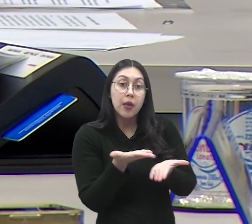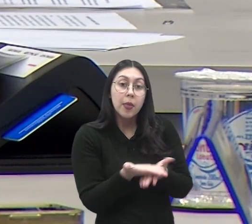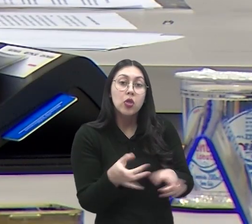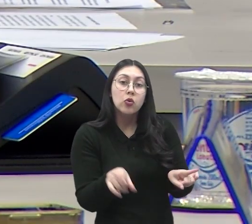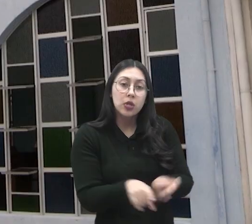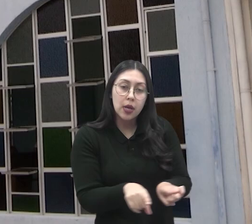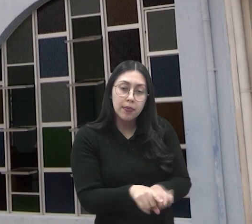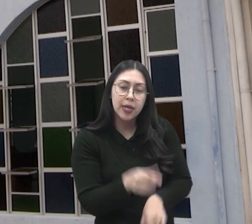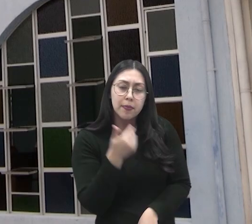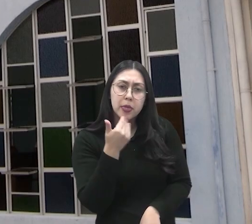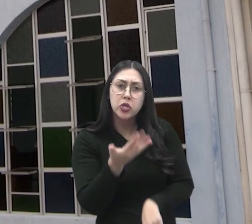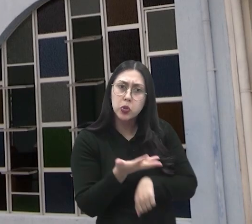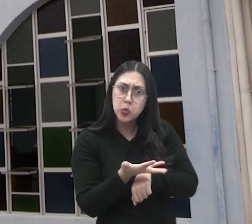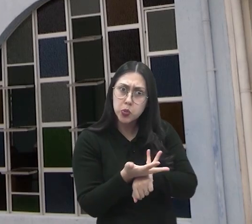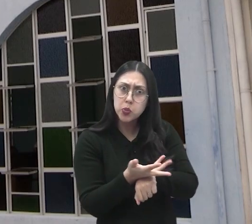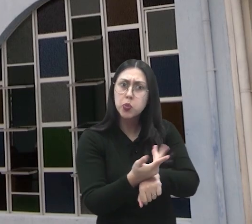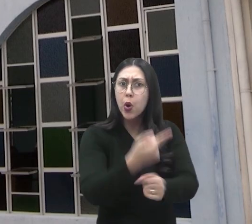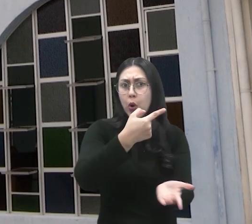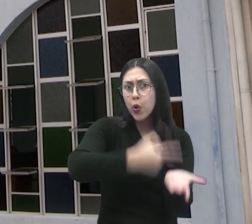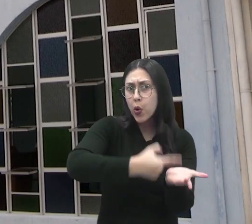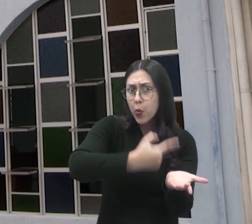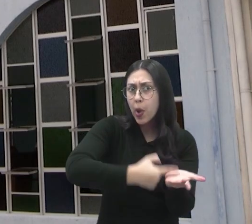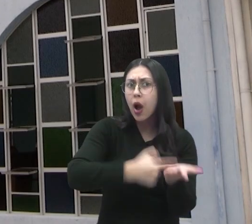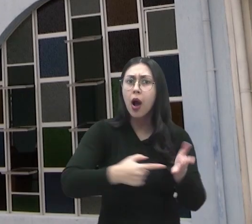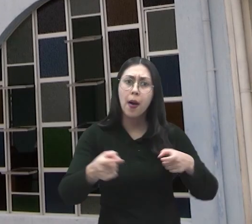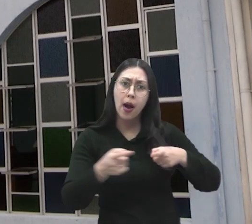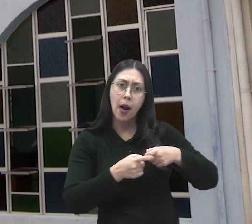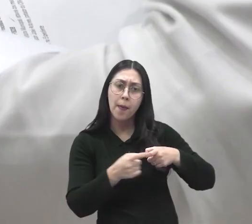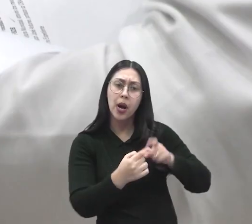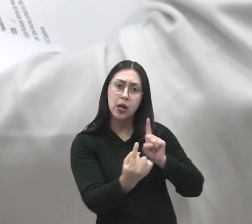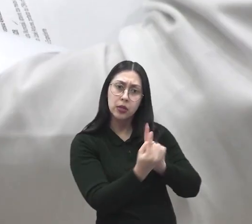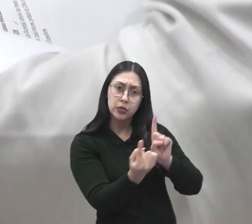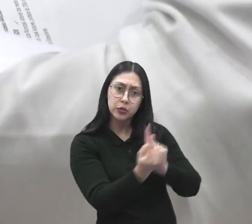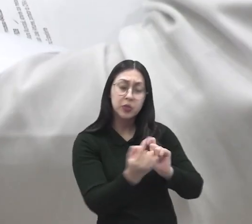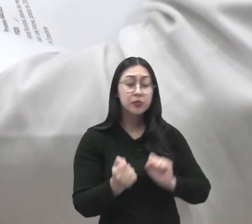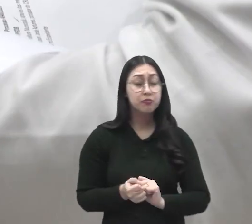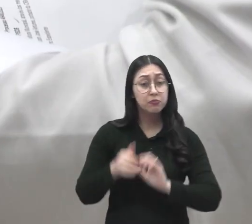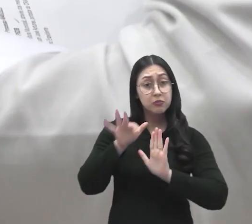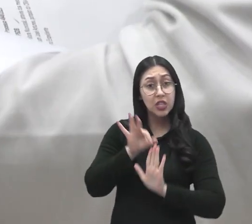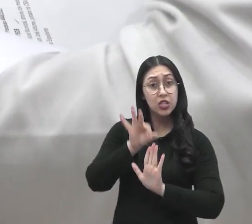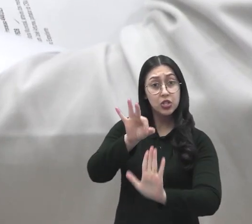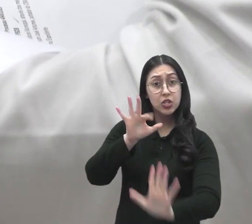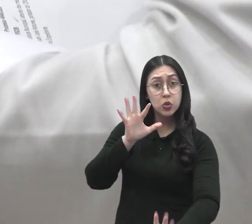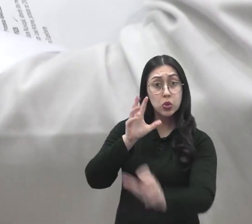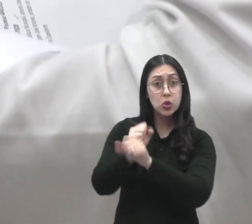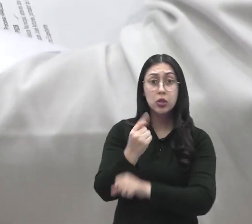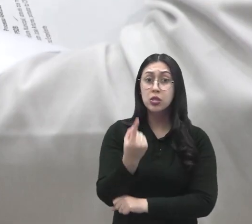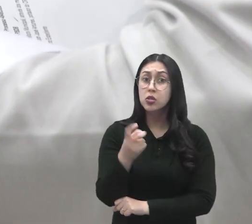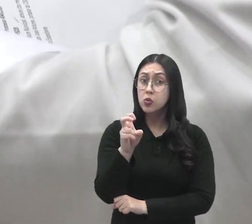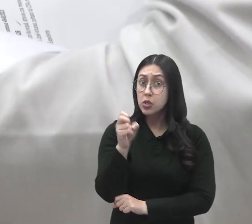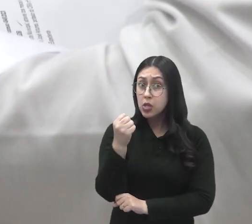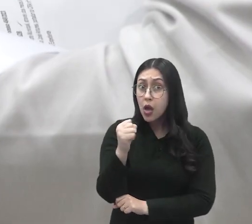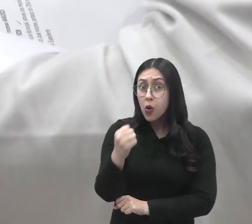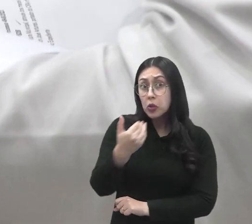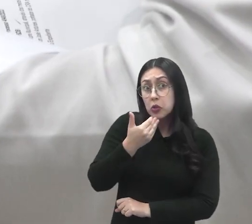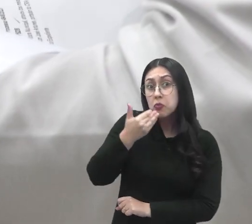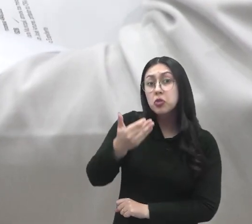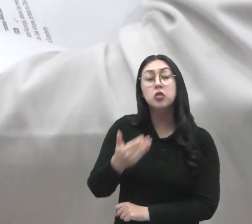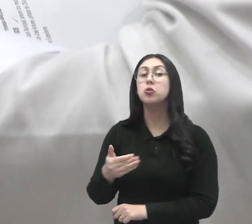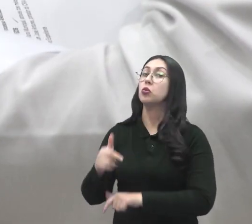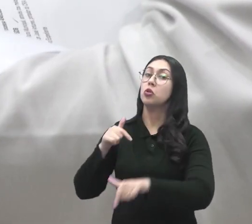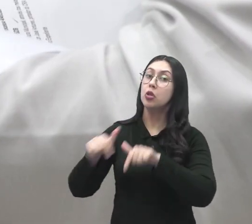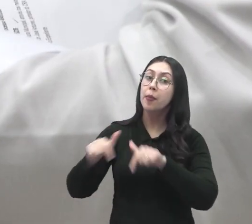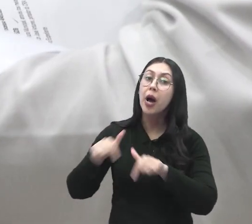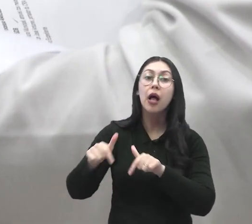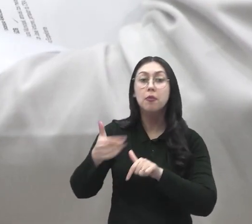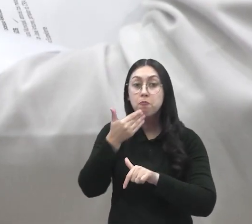ainda pediam agilidade no agendamento de consultas médicas. Já as indicações sugeriam a realização de serviços e